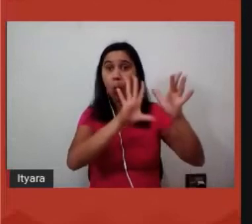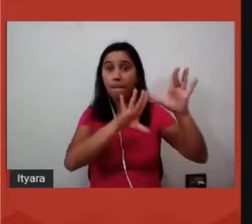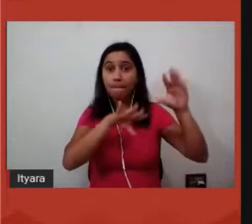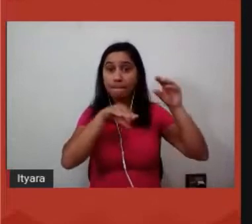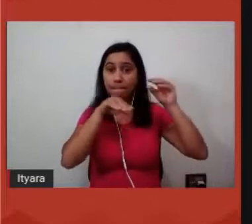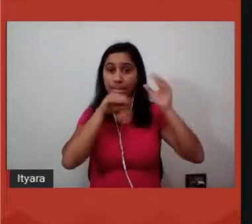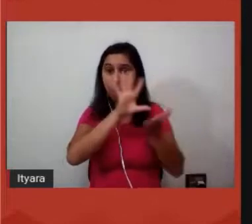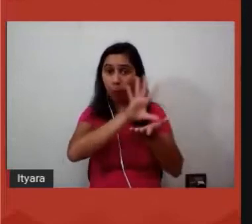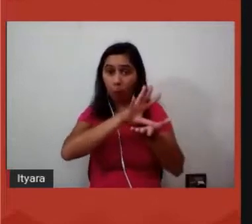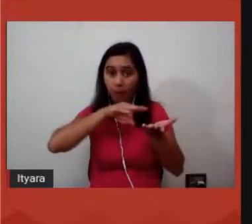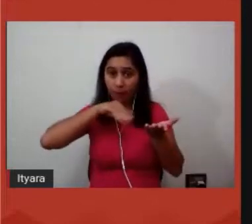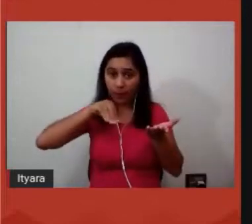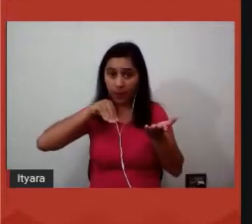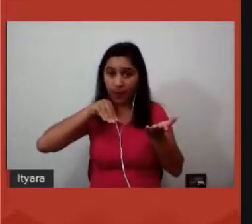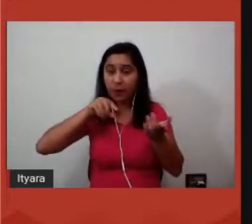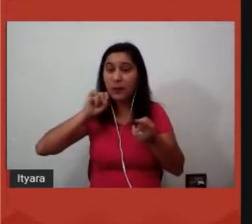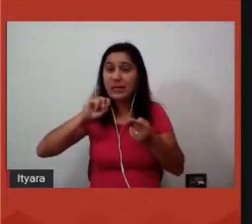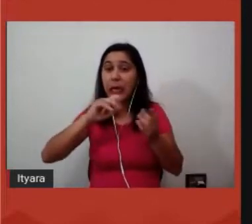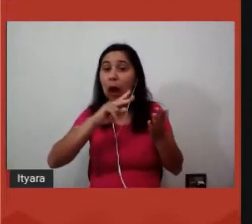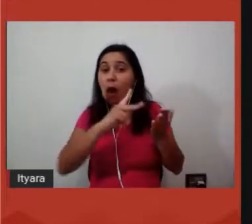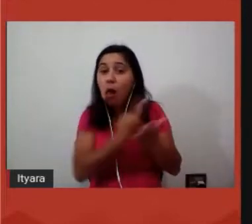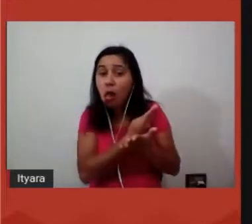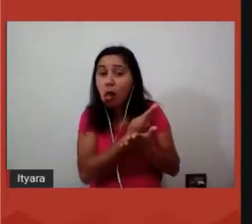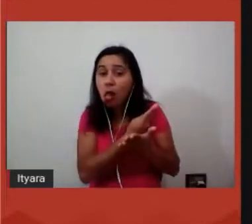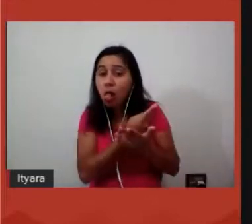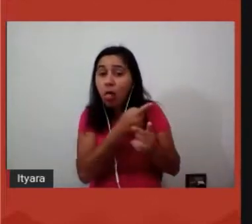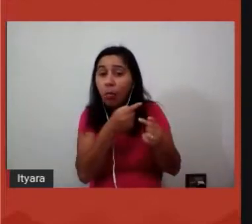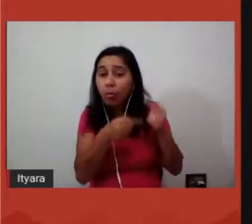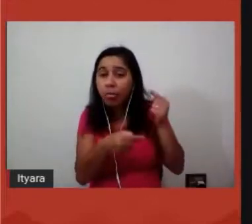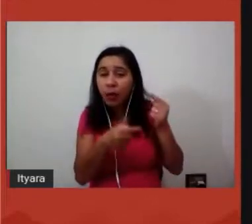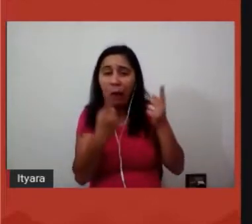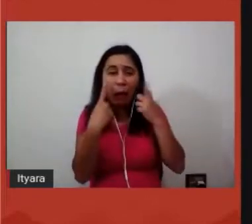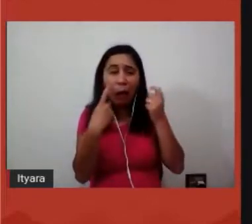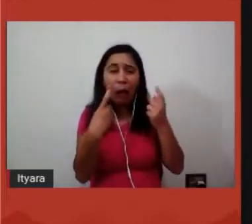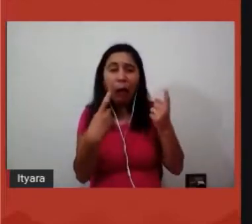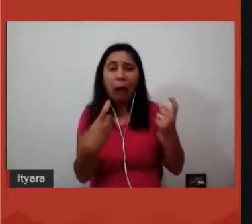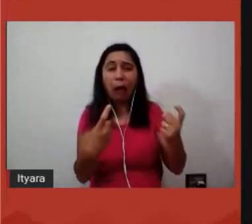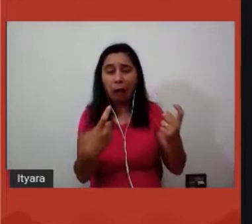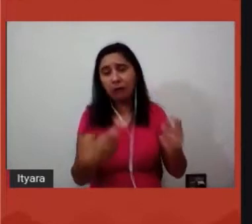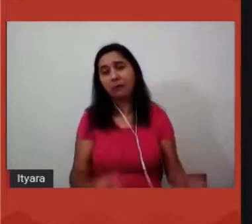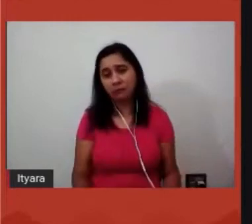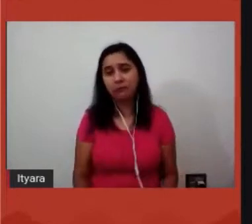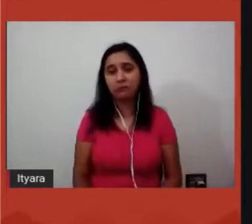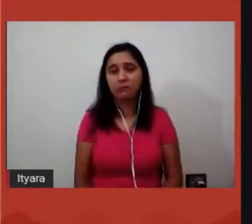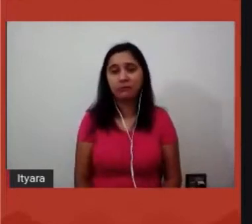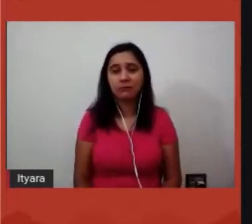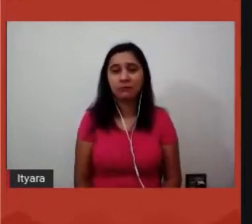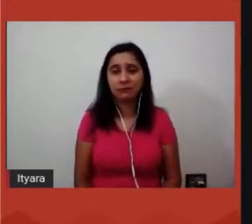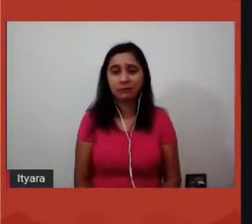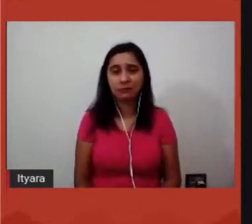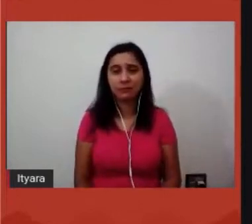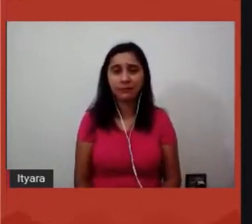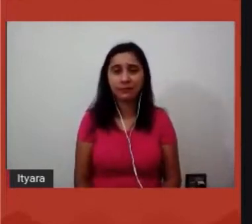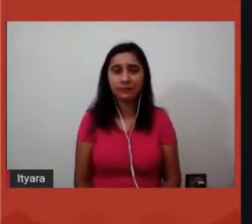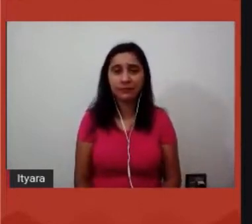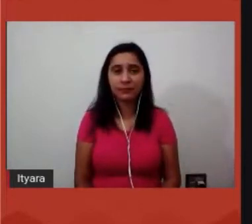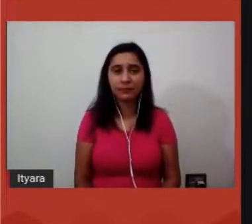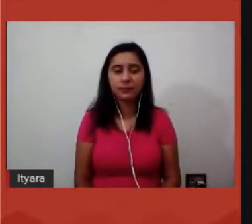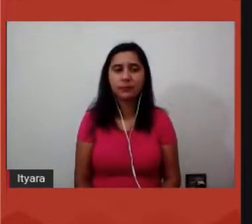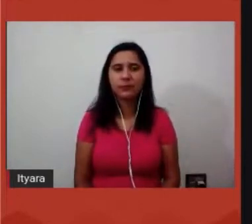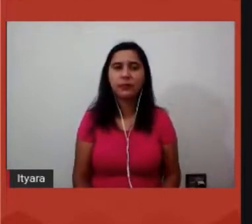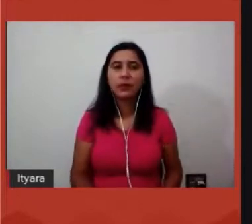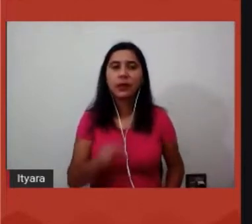pepino, a gente chora. Tem como